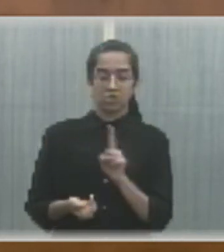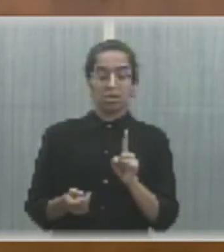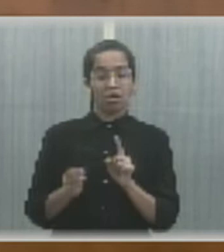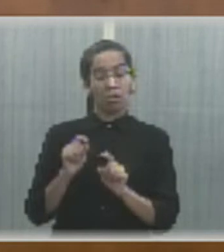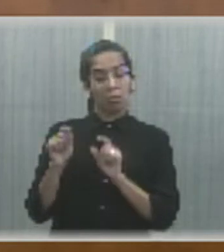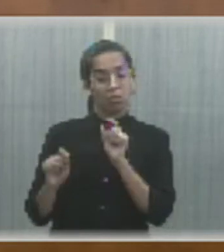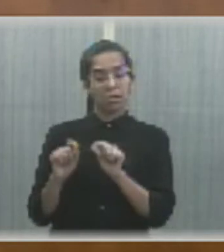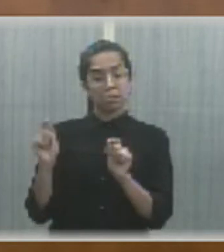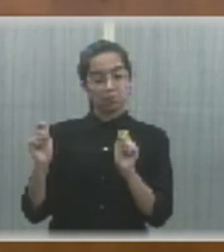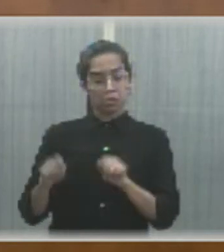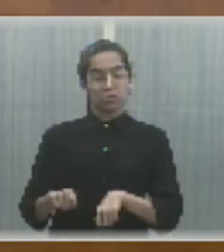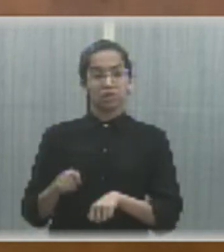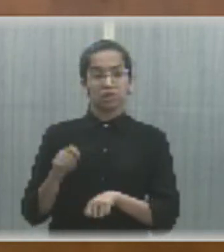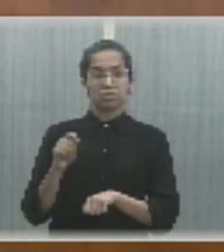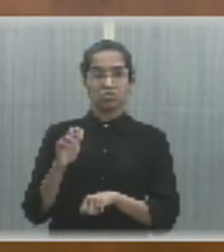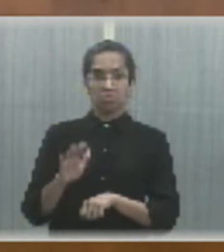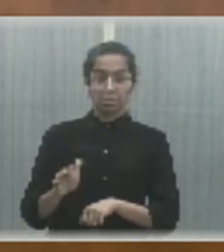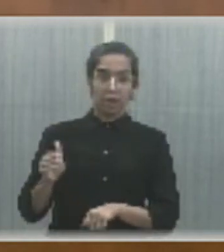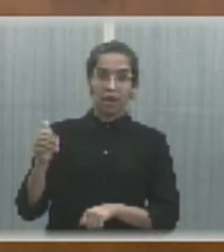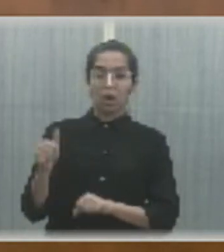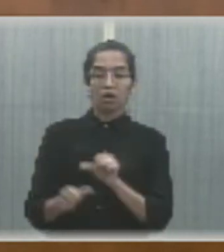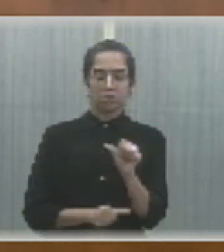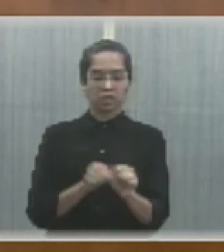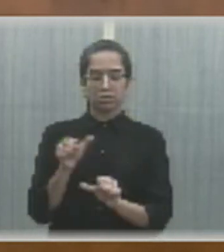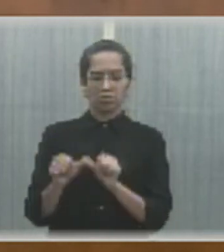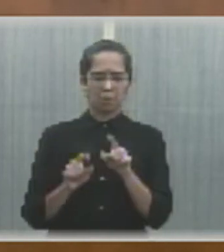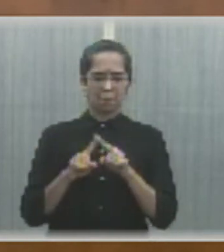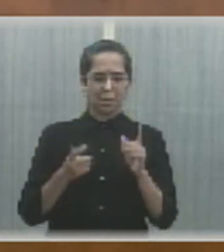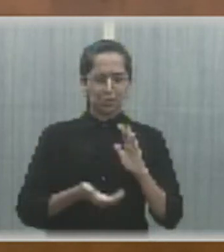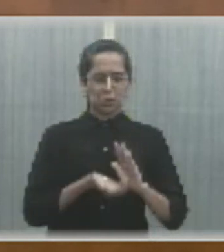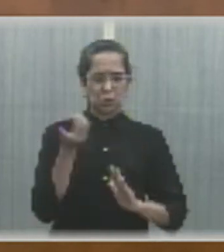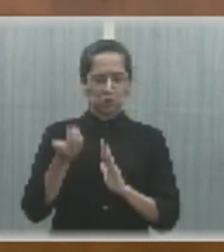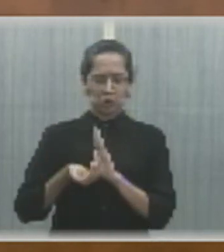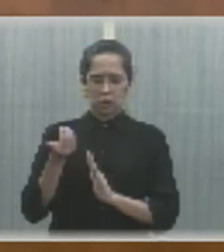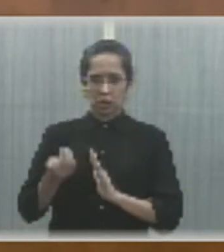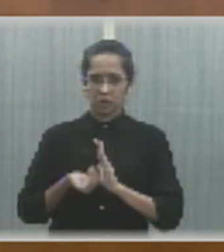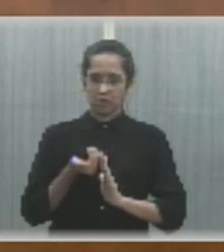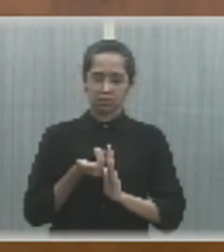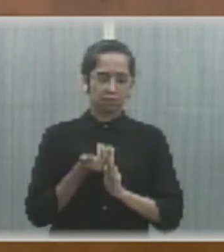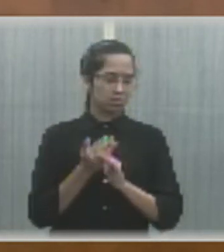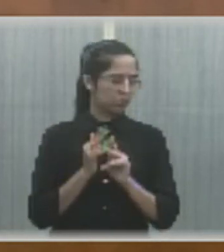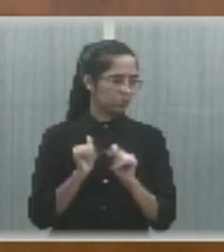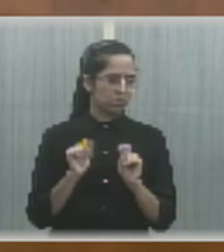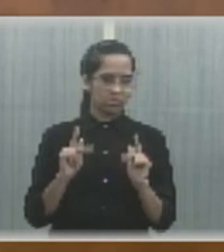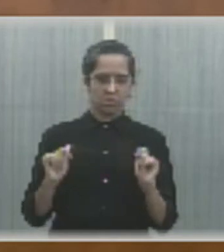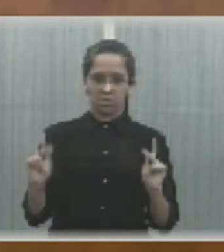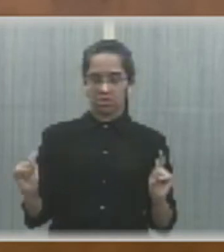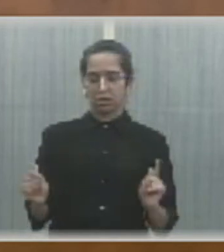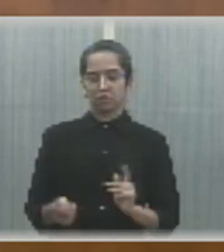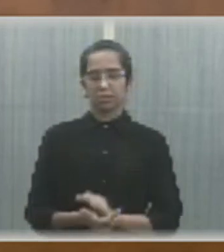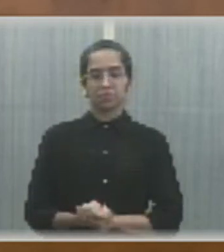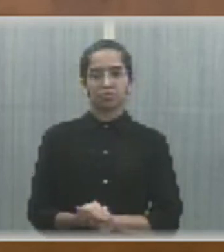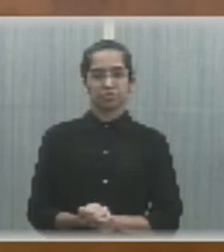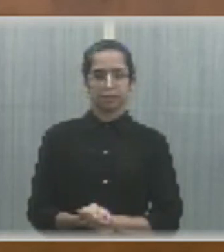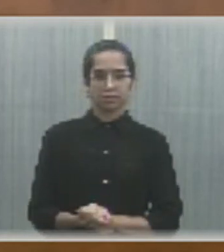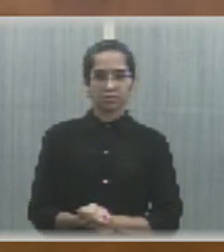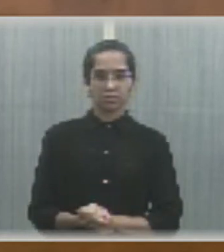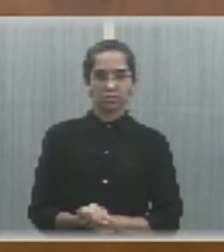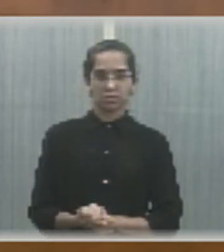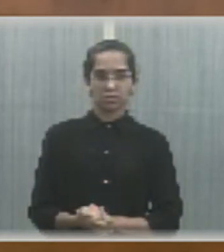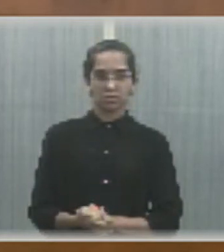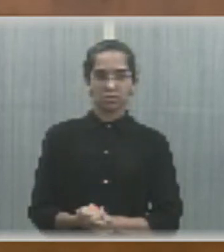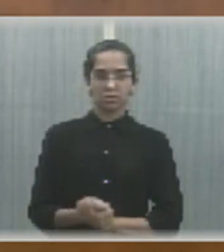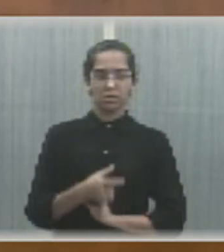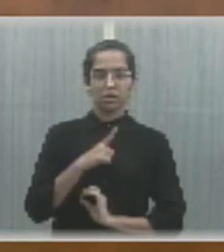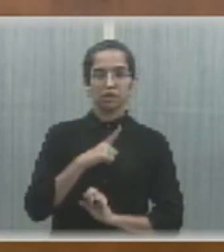sim ser melhorado. Vamos fazer o melhoramento, mas nada de fazer a revogação, como tem uma médica